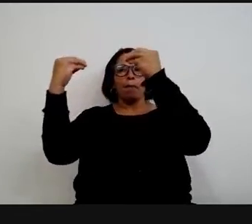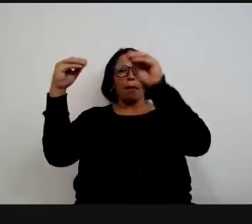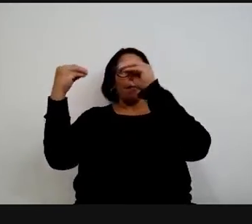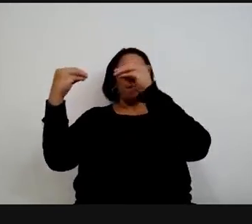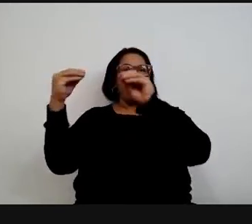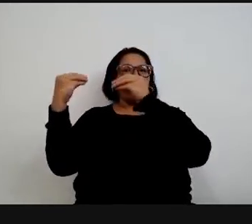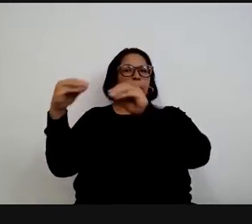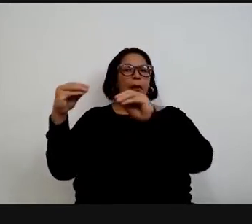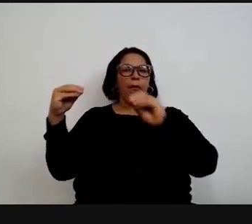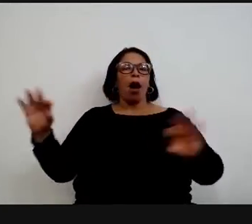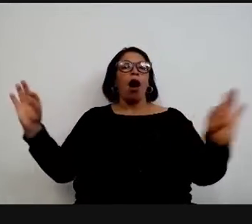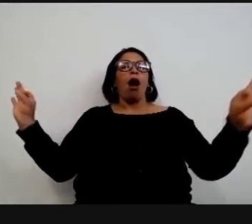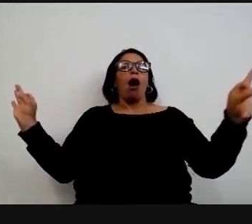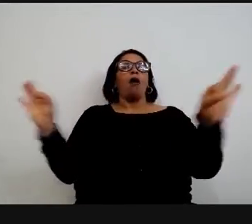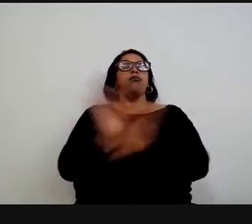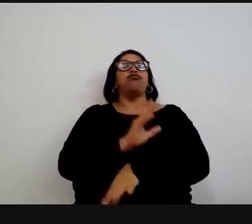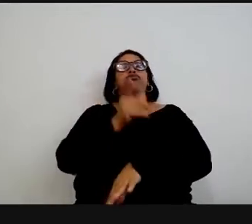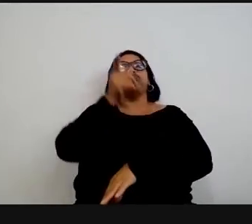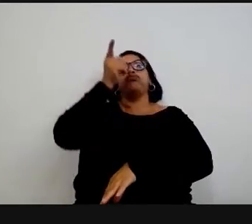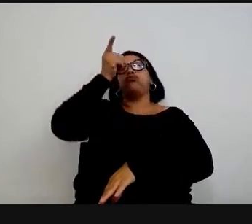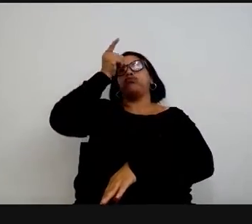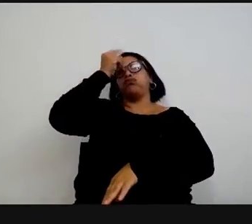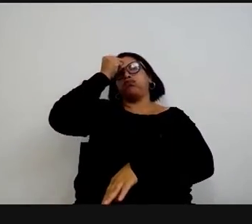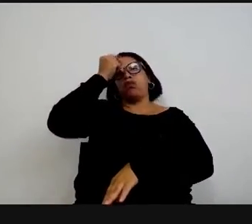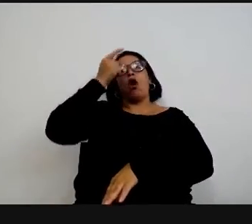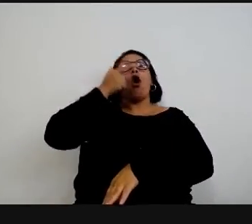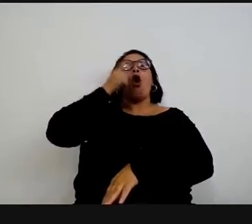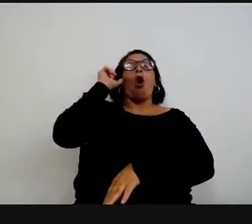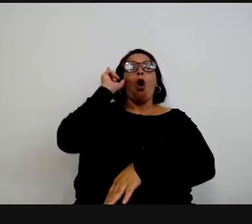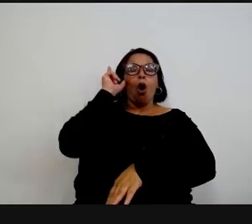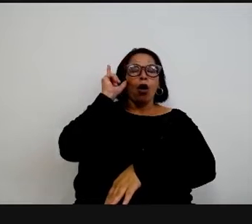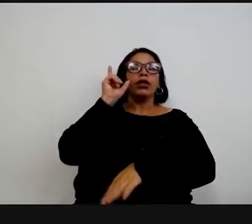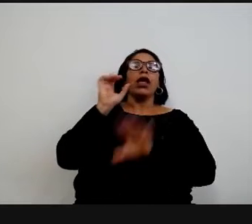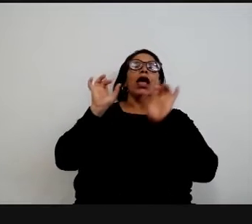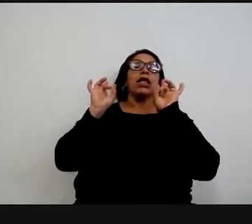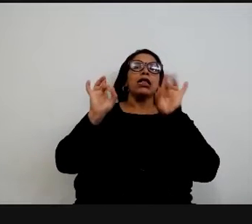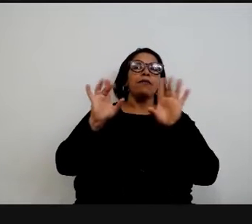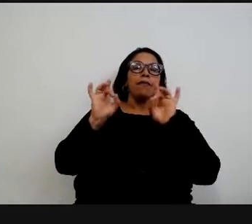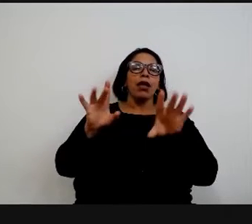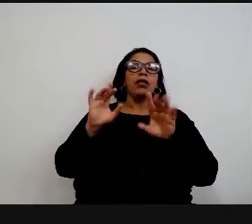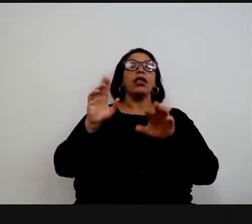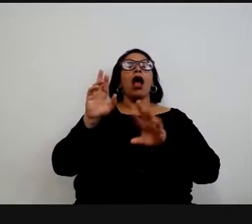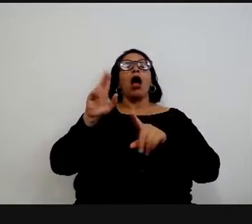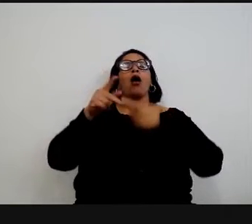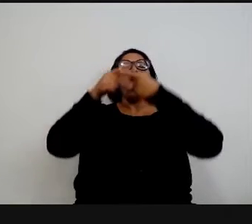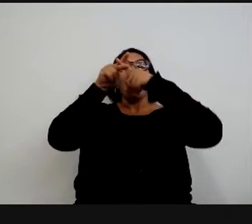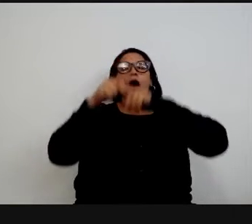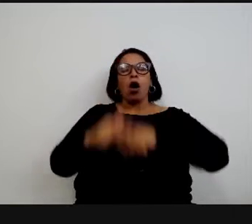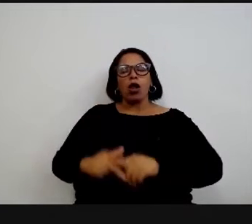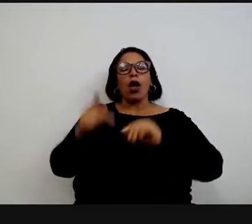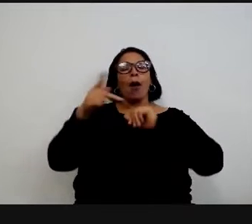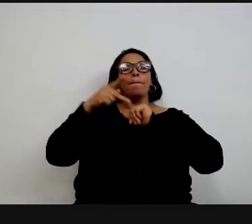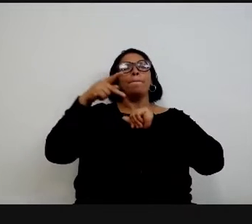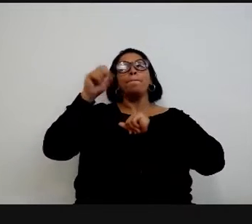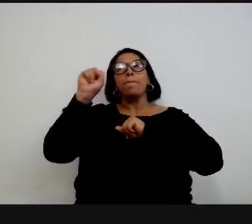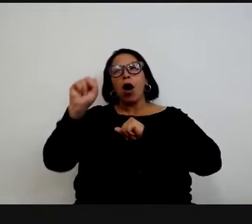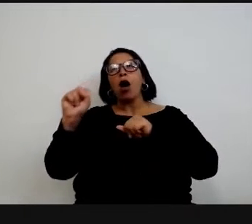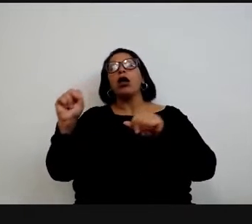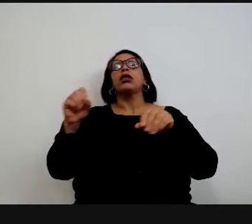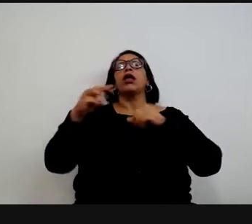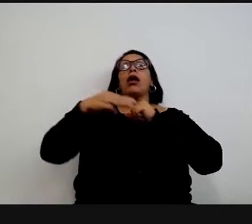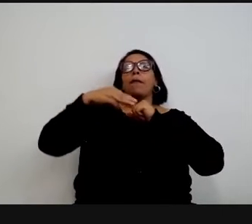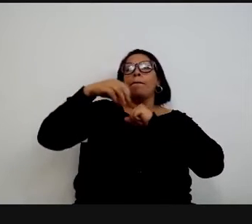botão, mais uma etapa cumprida. A gente saiu um BTCU especial ontem com o regulamento de pós-graduação, o regulamento